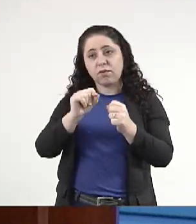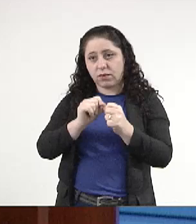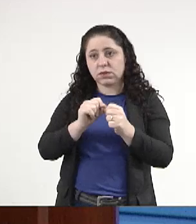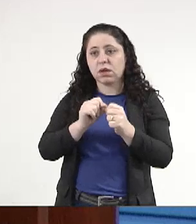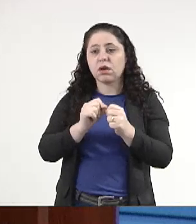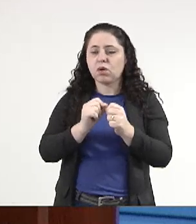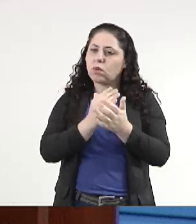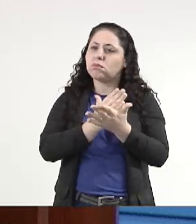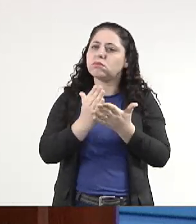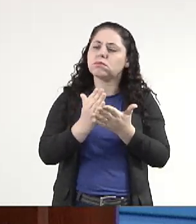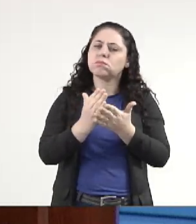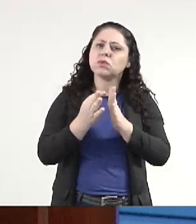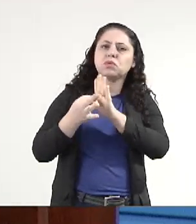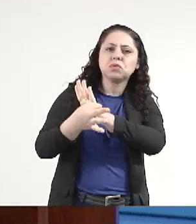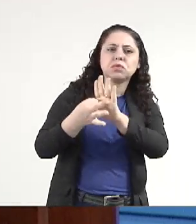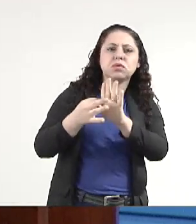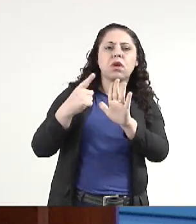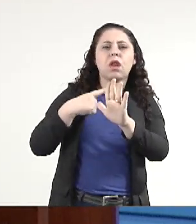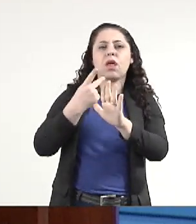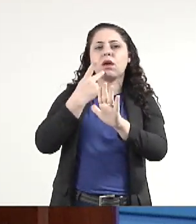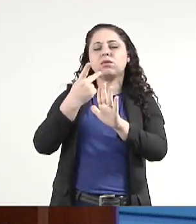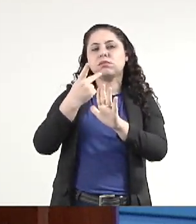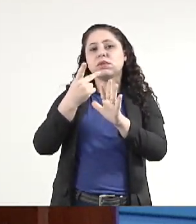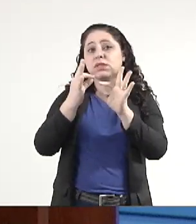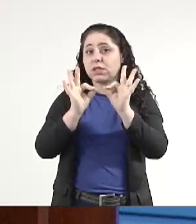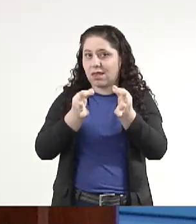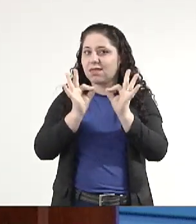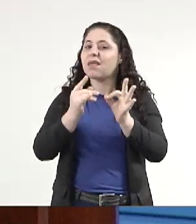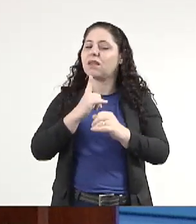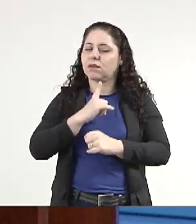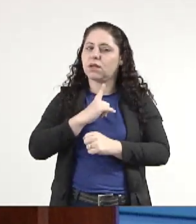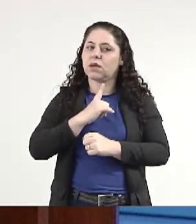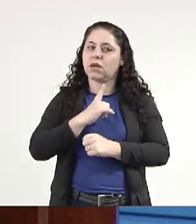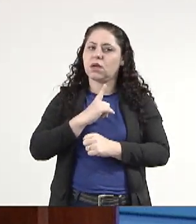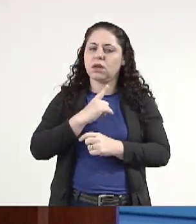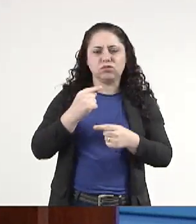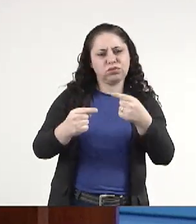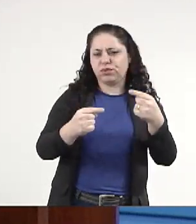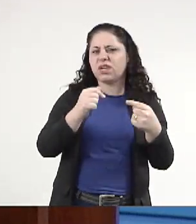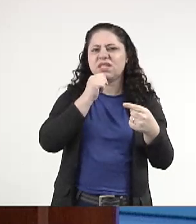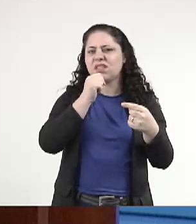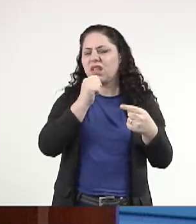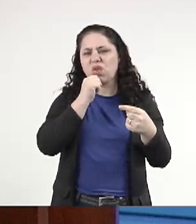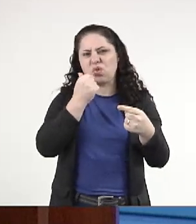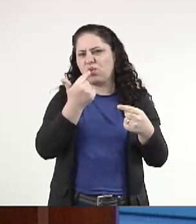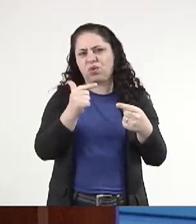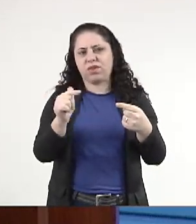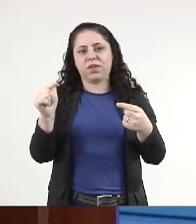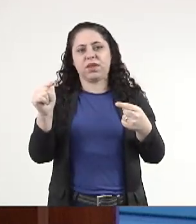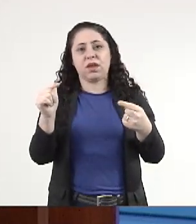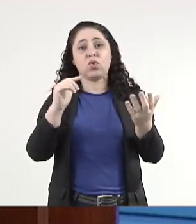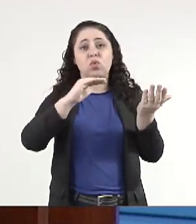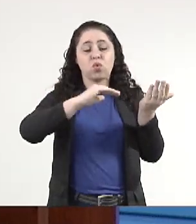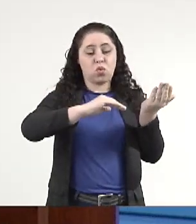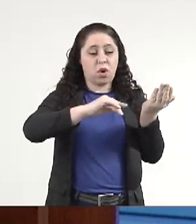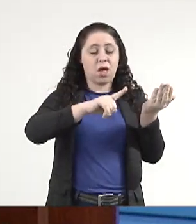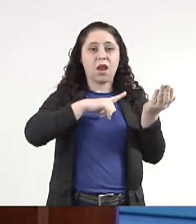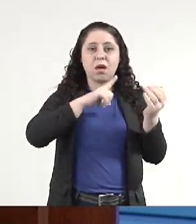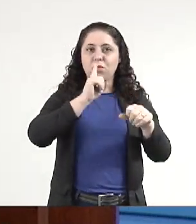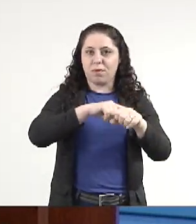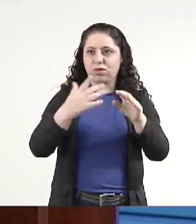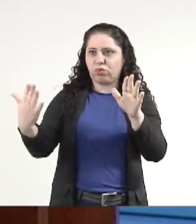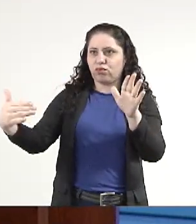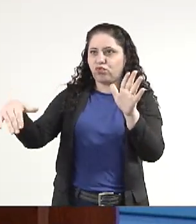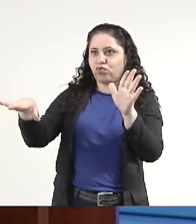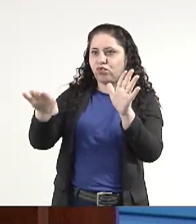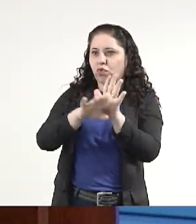dessa natureza, e eu tenho certeza que, embora não esteja em discussão na pauta do Congresso Nacional, a hora que